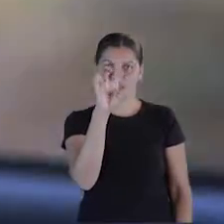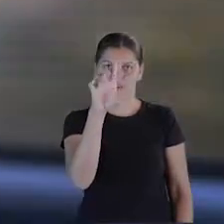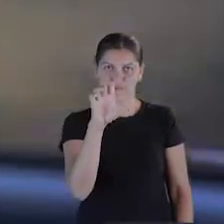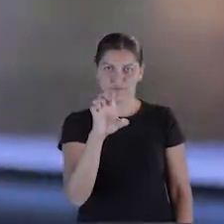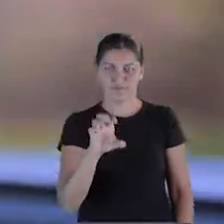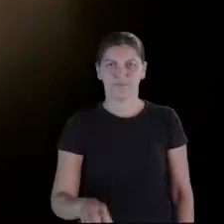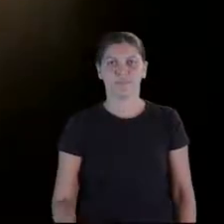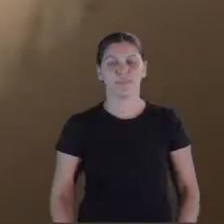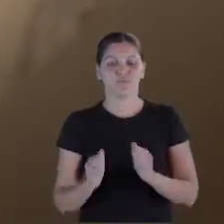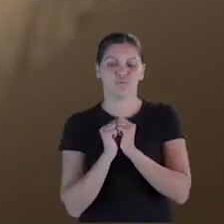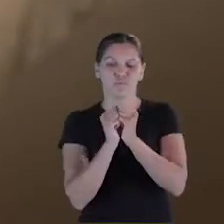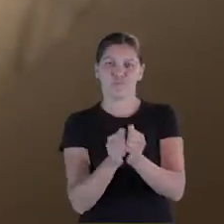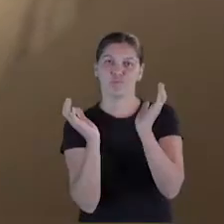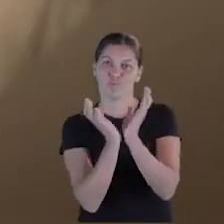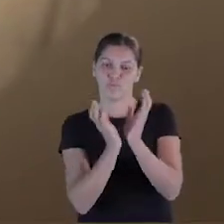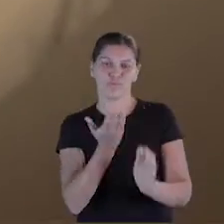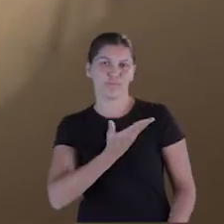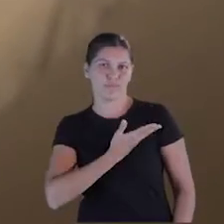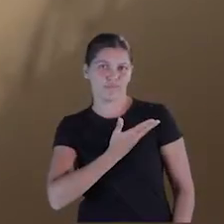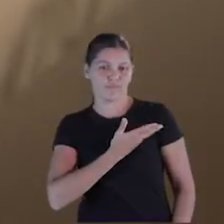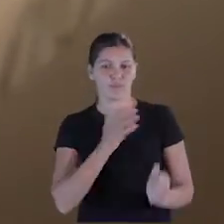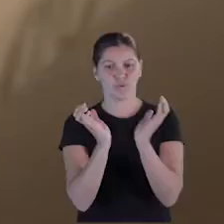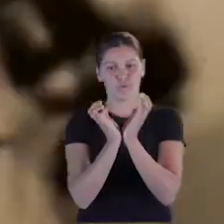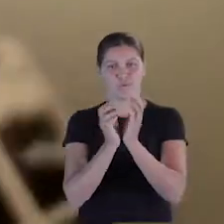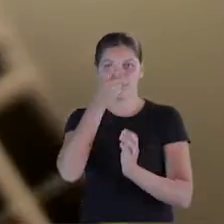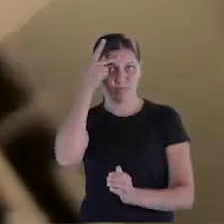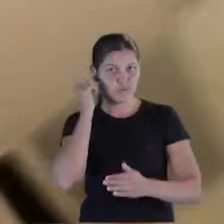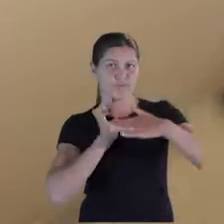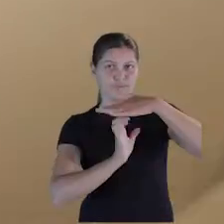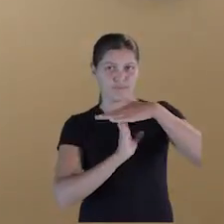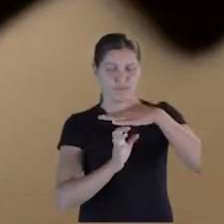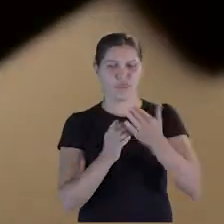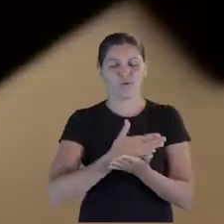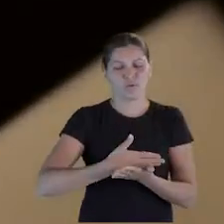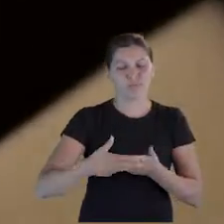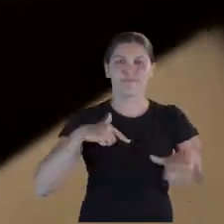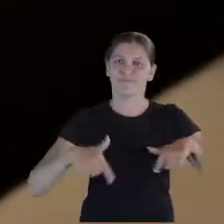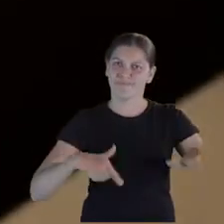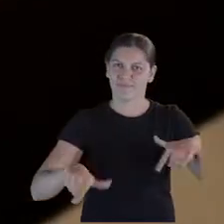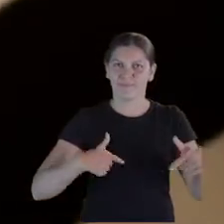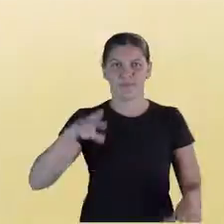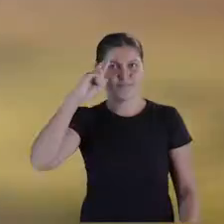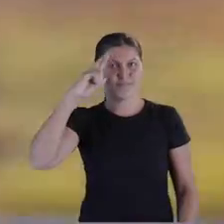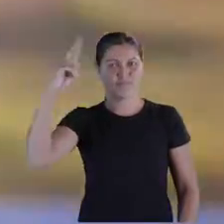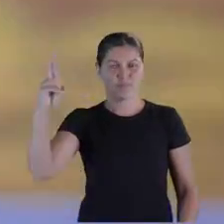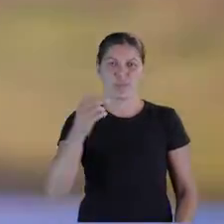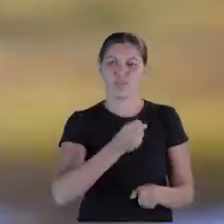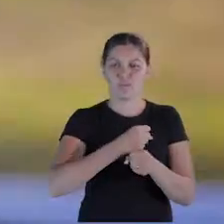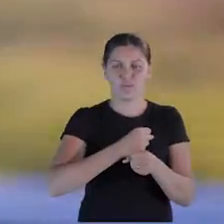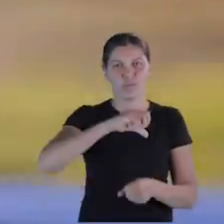Sicave, com um grupo de amigos, com um grupo de empresários. Passei a exercer funções na diretoria da associação e